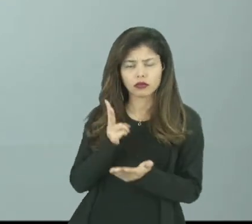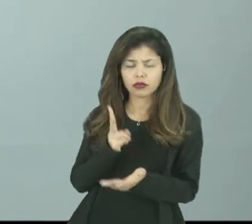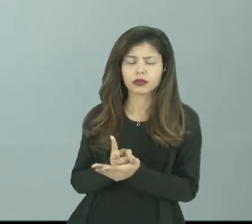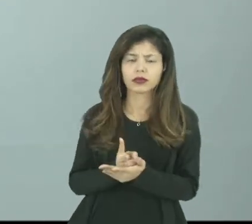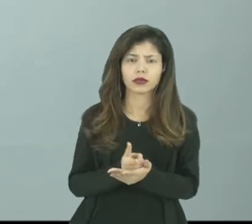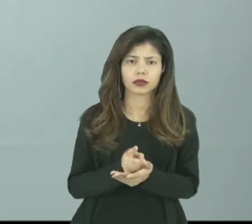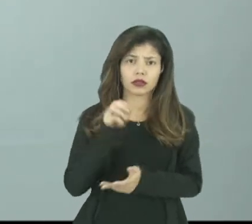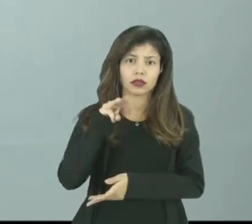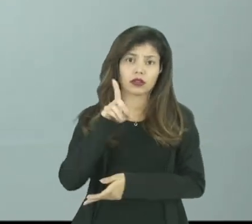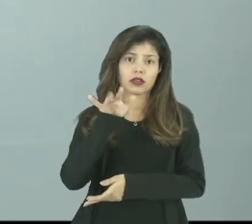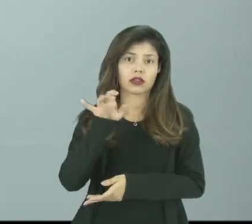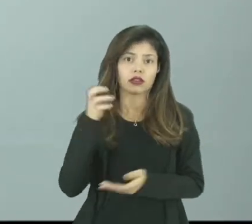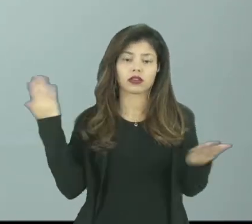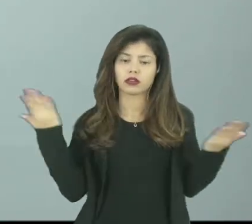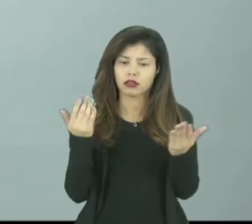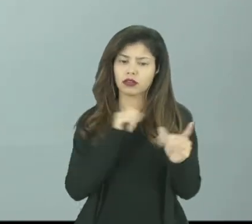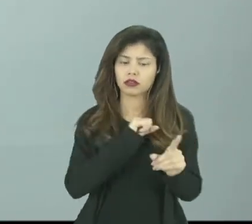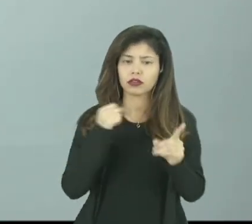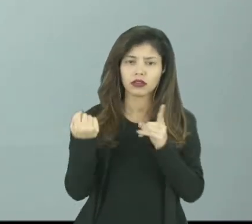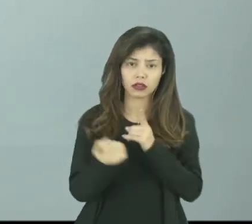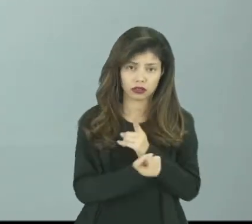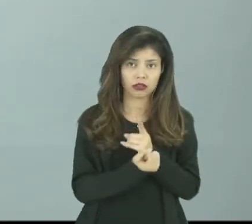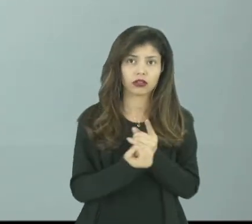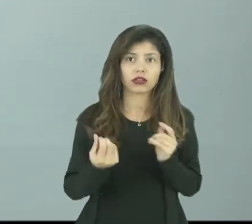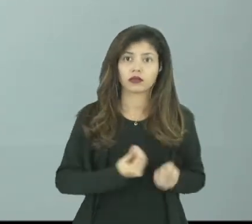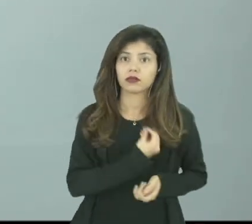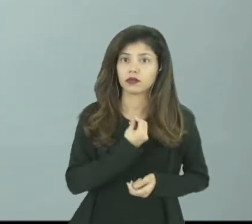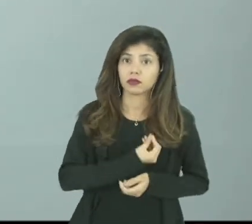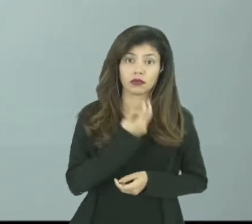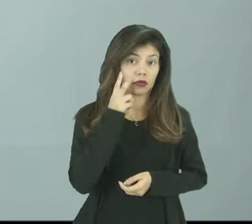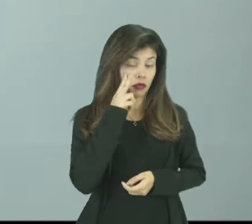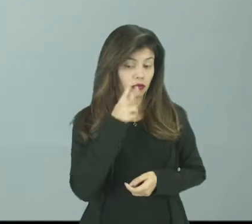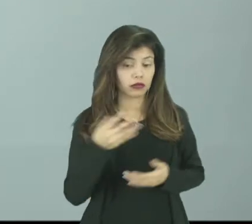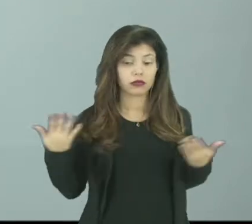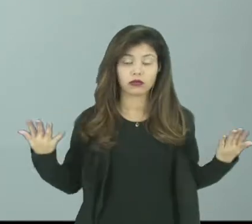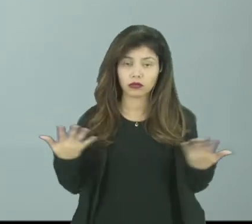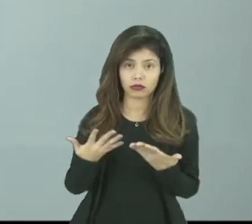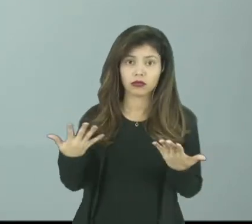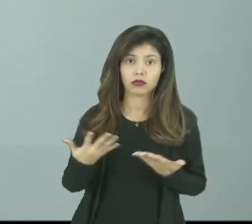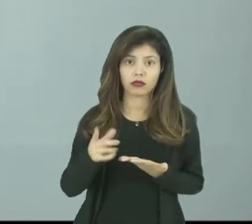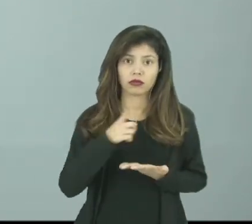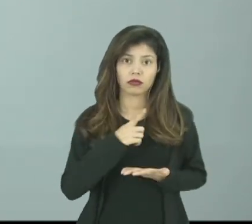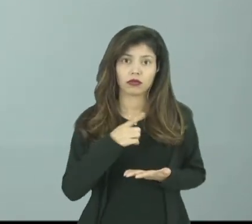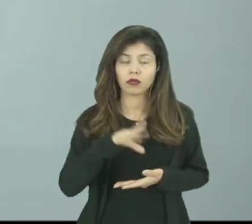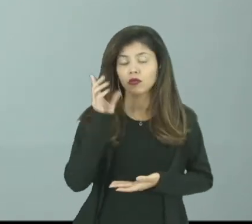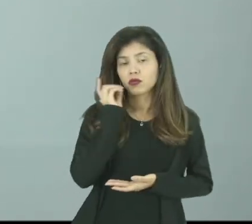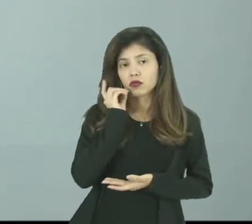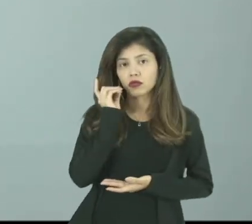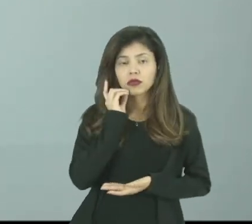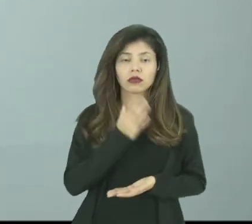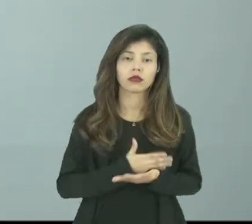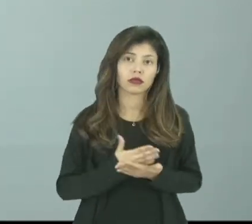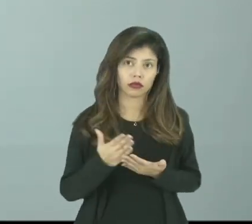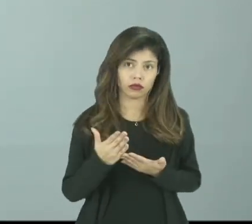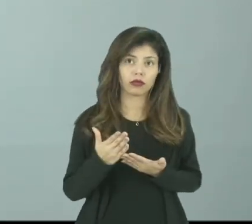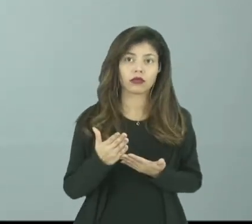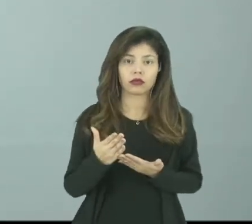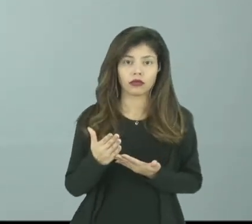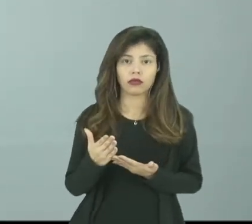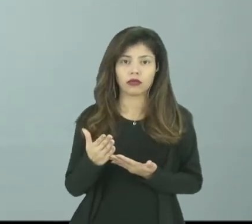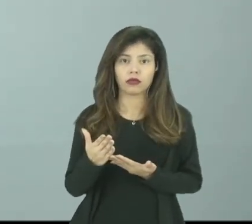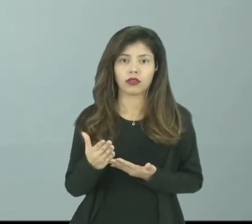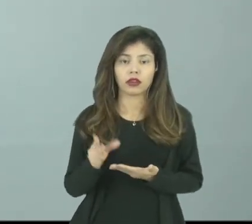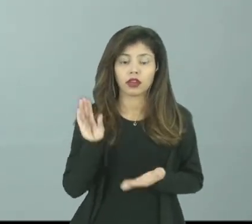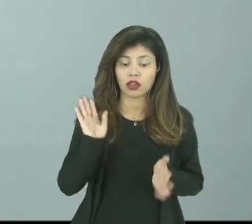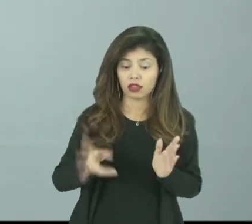modelo atual de sociedade que estamos vivenciando, ela tem uma data que ela inicia, ela nem sempre